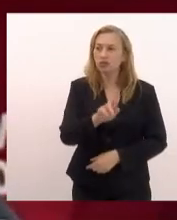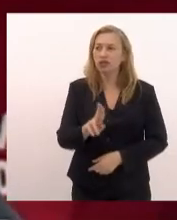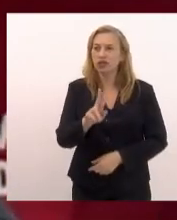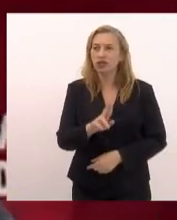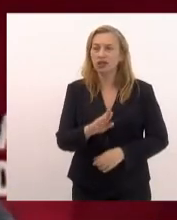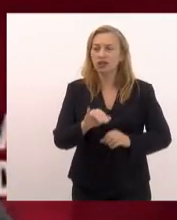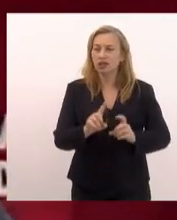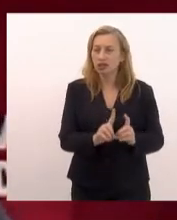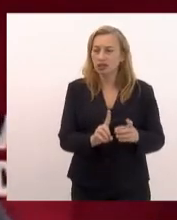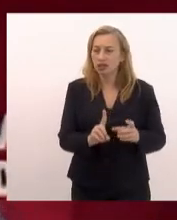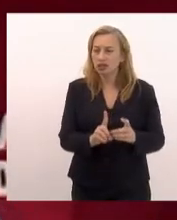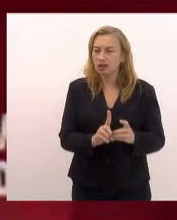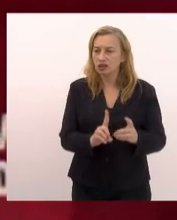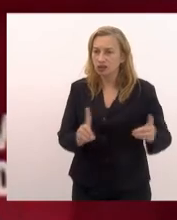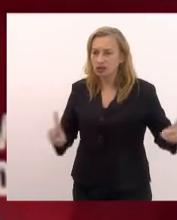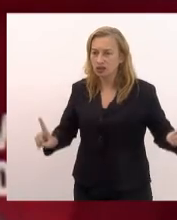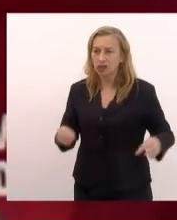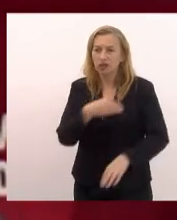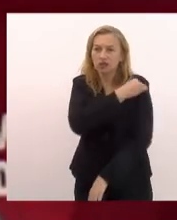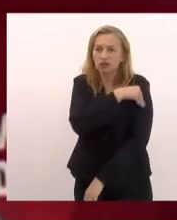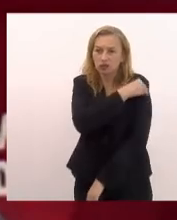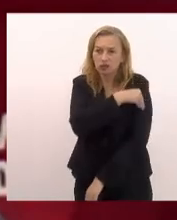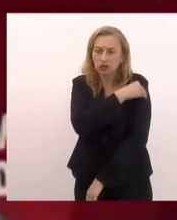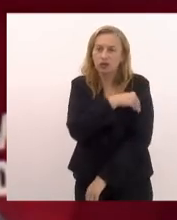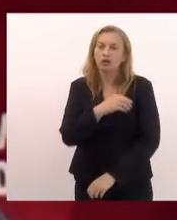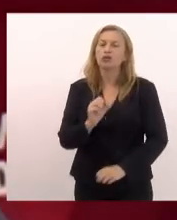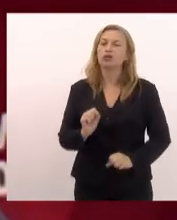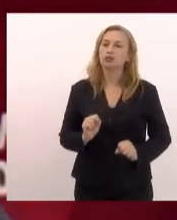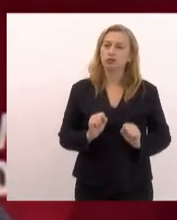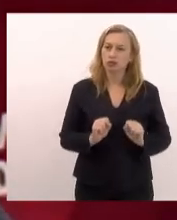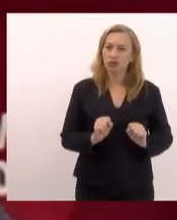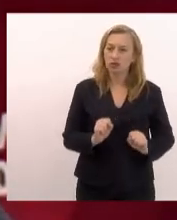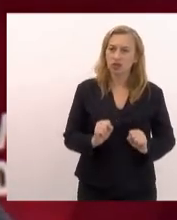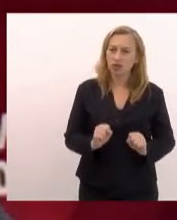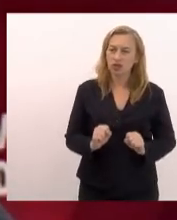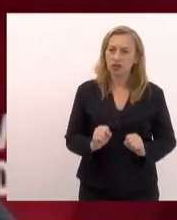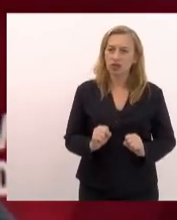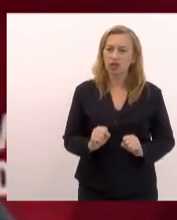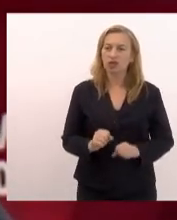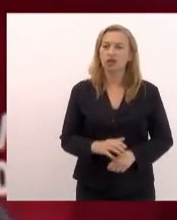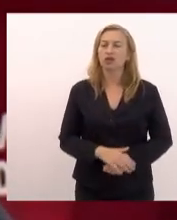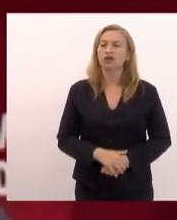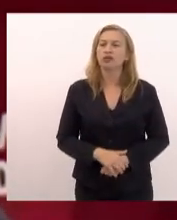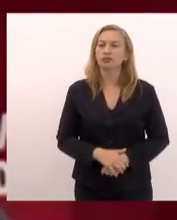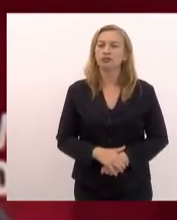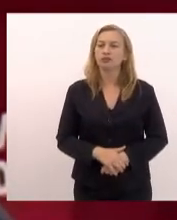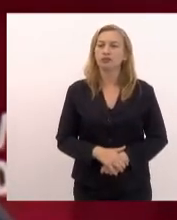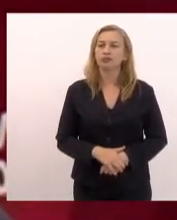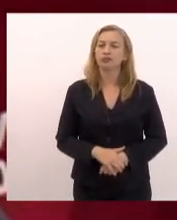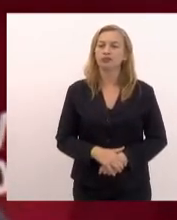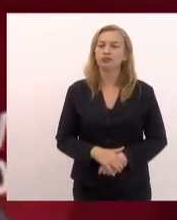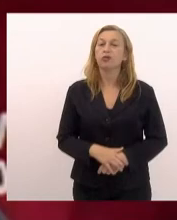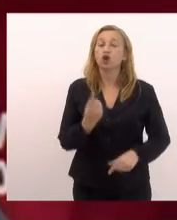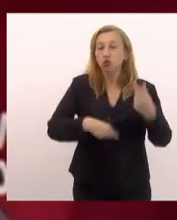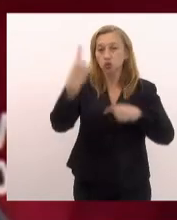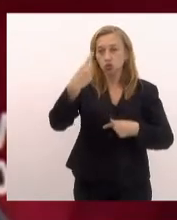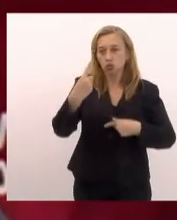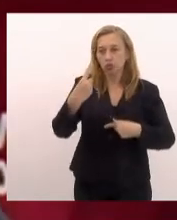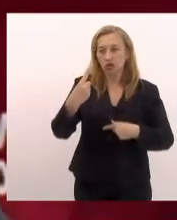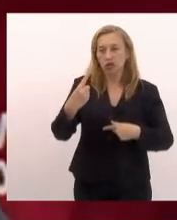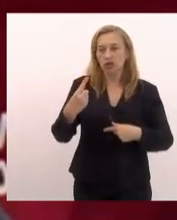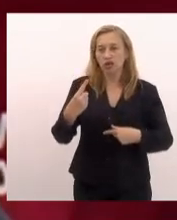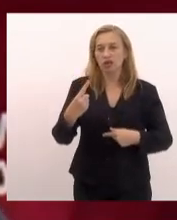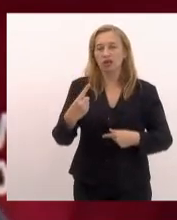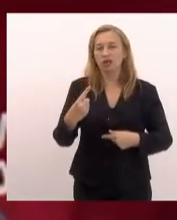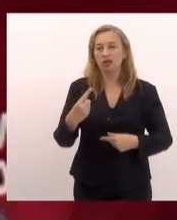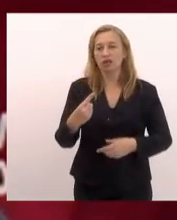social, álcool em gel, para que a gente possa, de uma forma mais definitiva, superar essa página